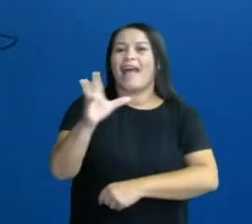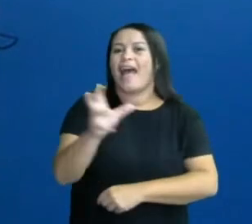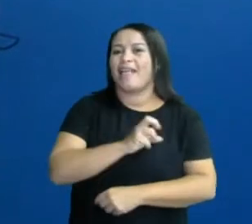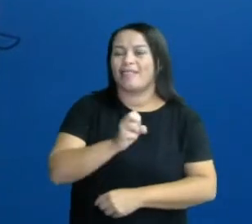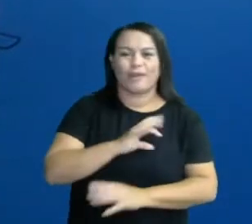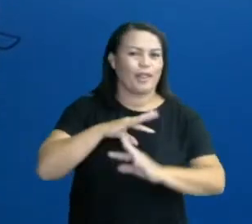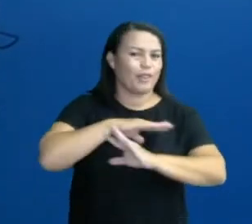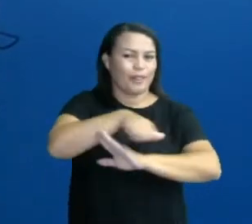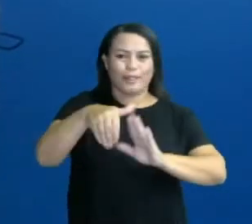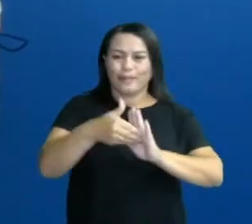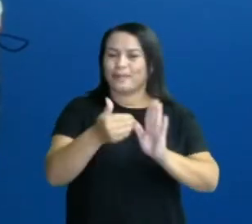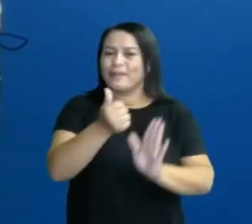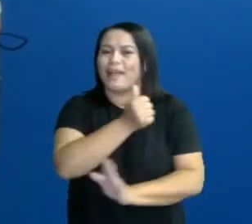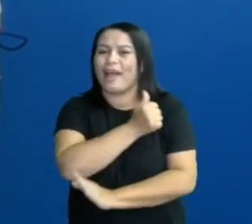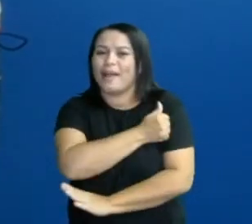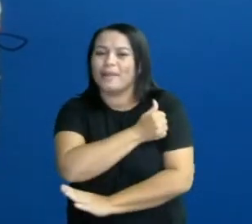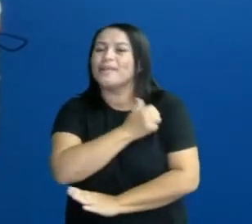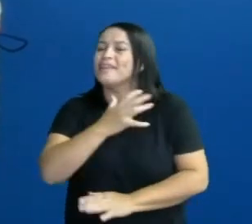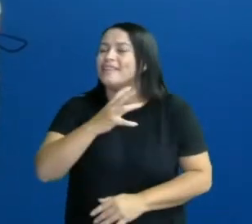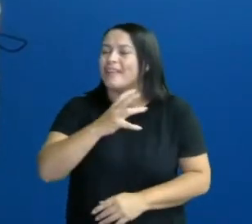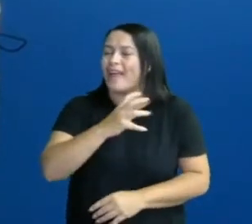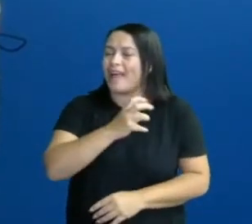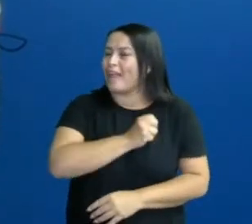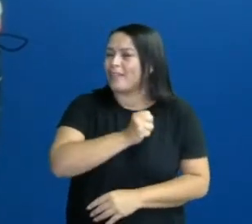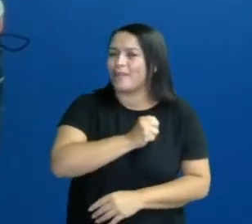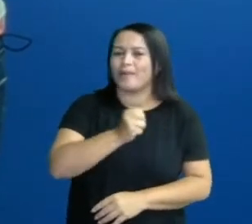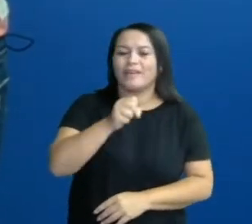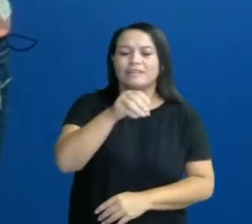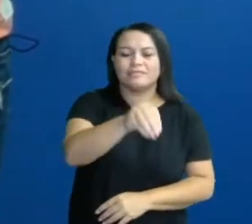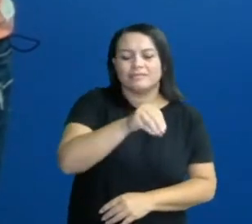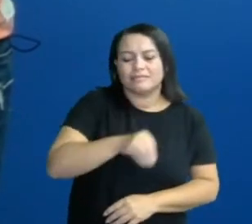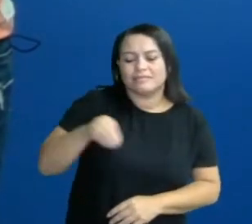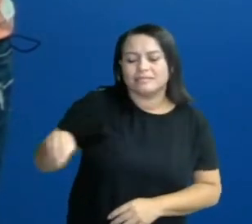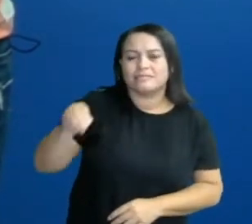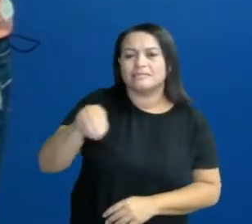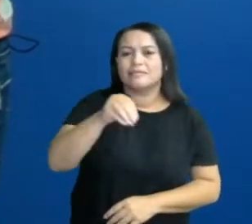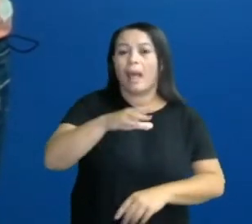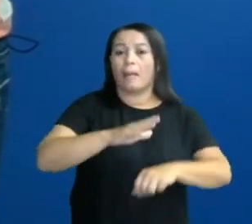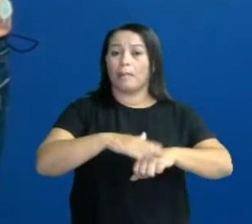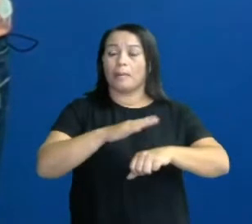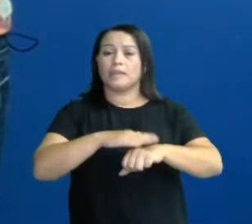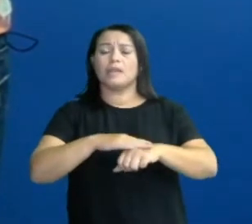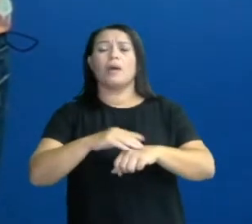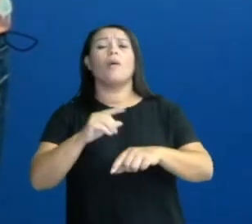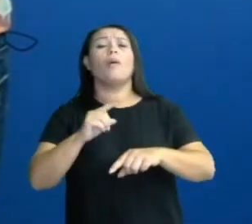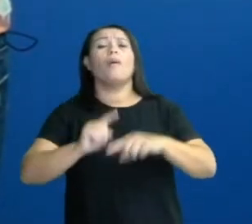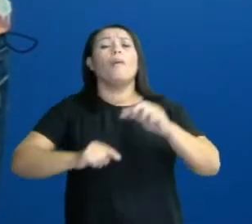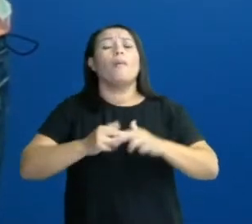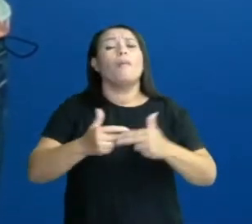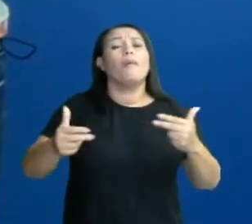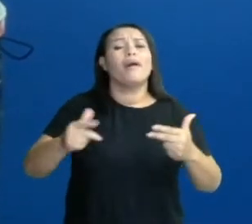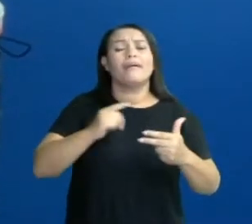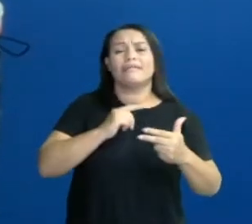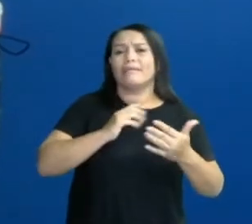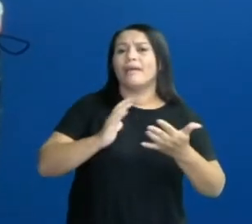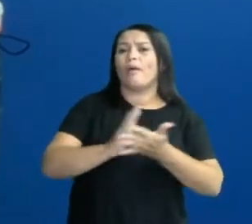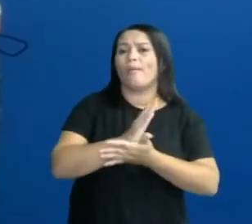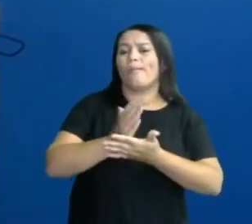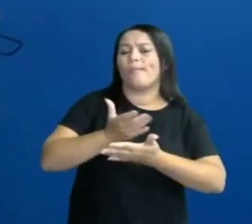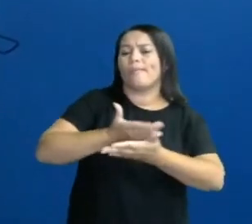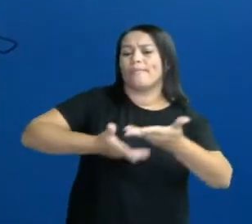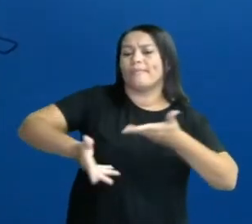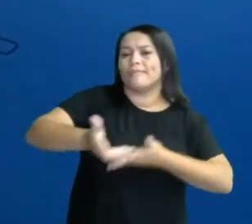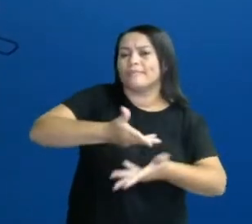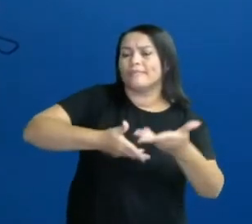pandemia e aí acaba atrapalhando um pouco, porque esse trabalho de produção de maquete, ele envolve todo um trabalho em conjunto, né, onde a gente